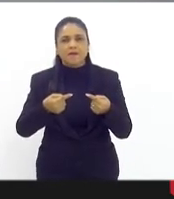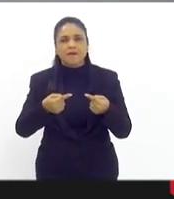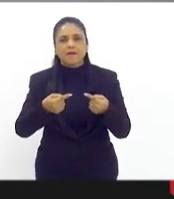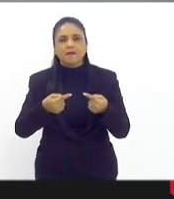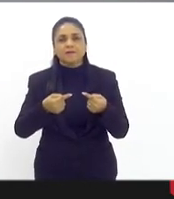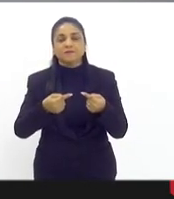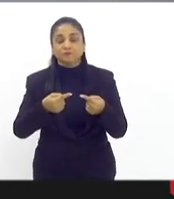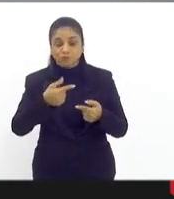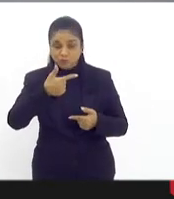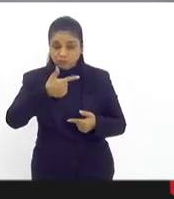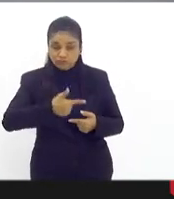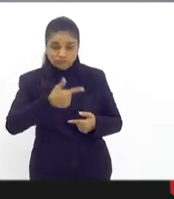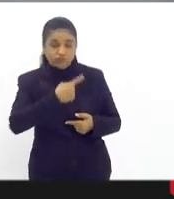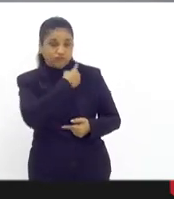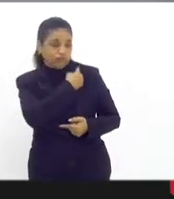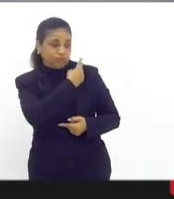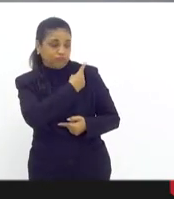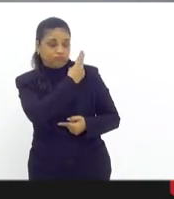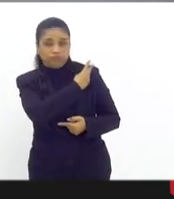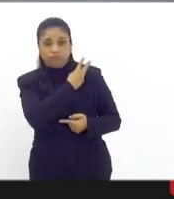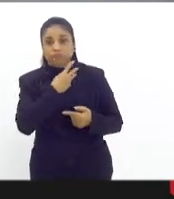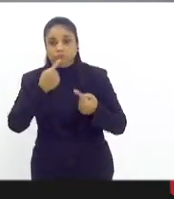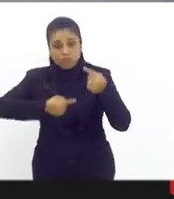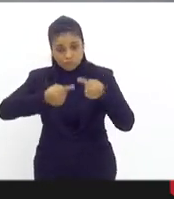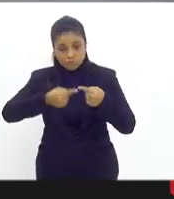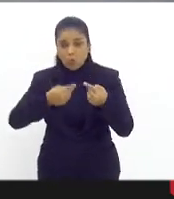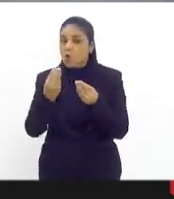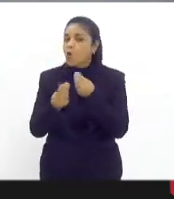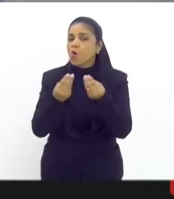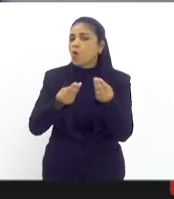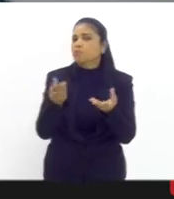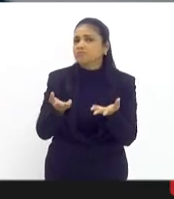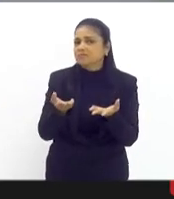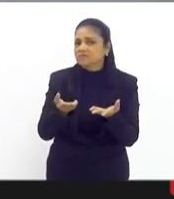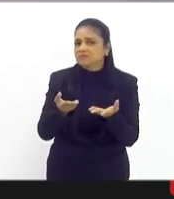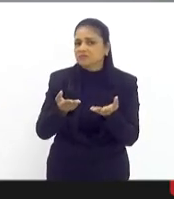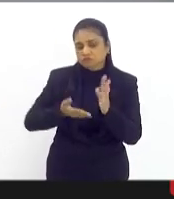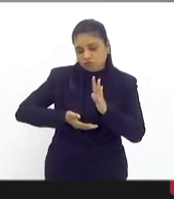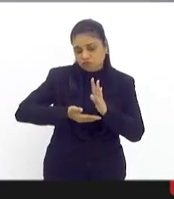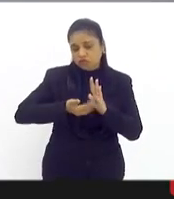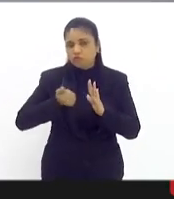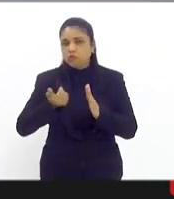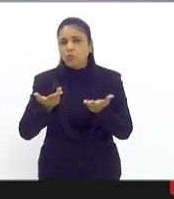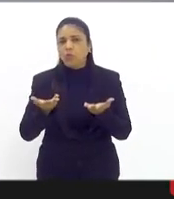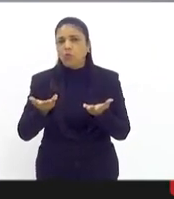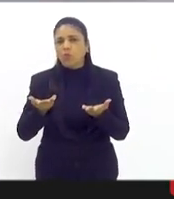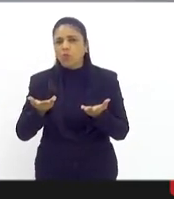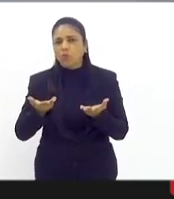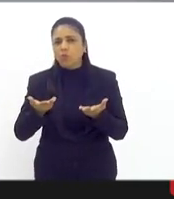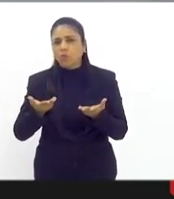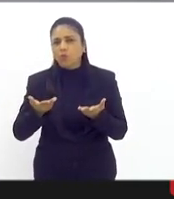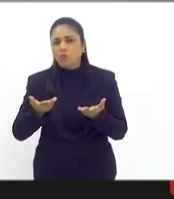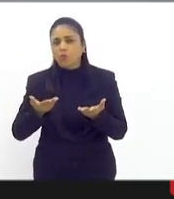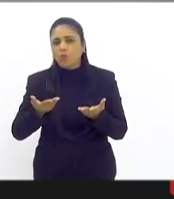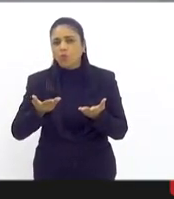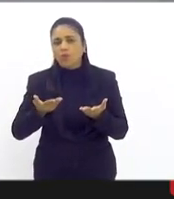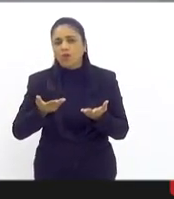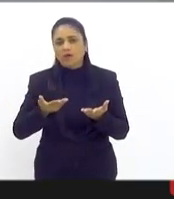da questão do ensino médio, como foi feita, né? Que afastou ou